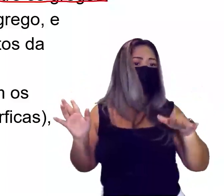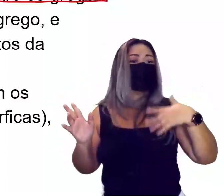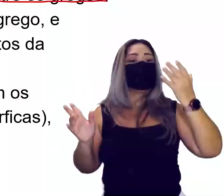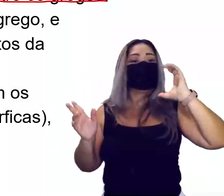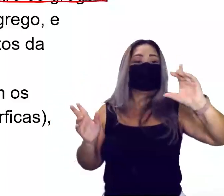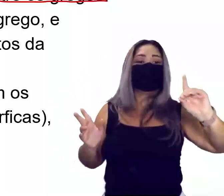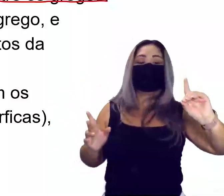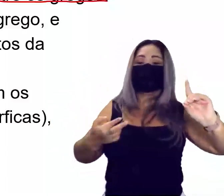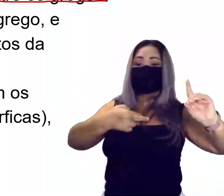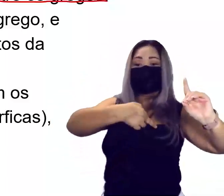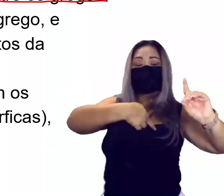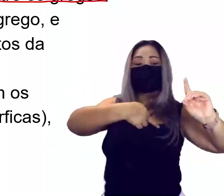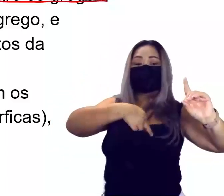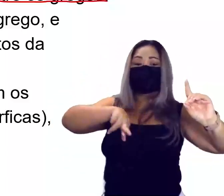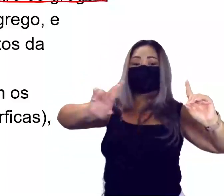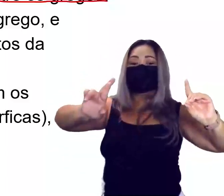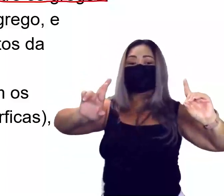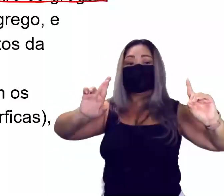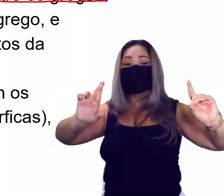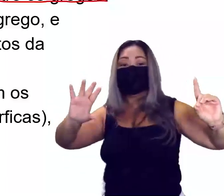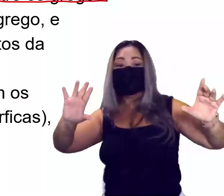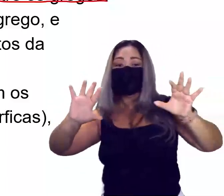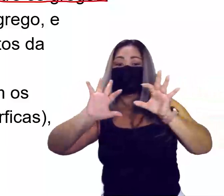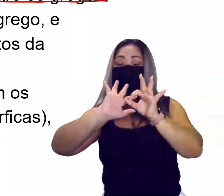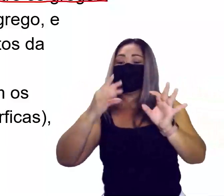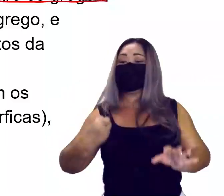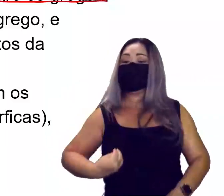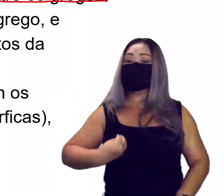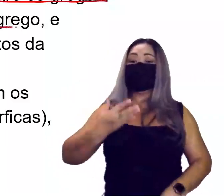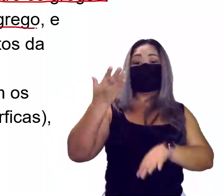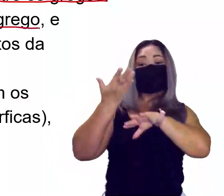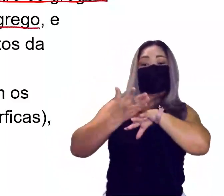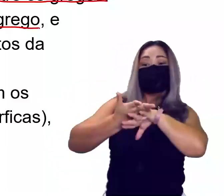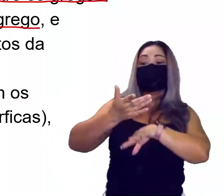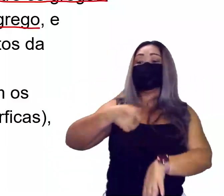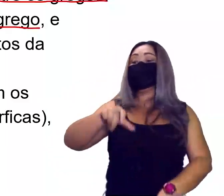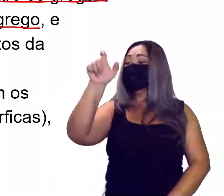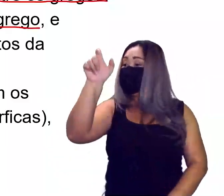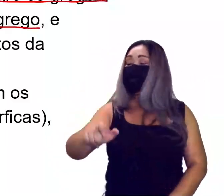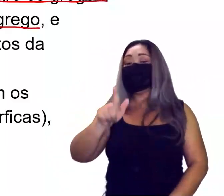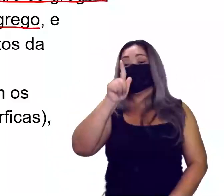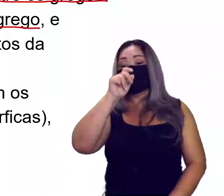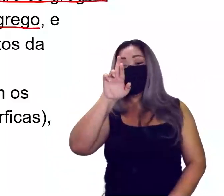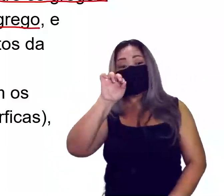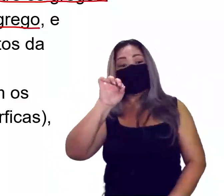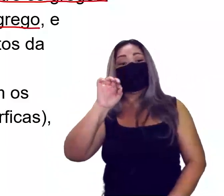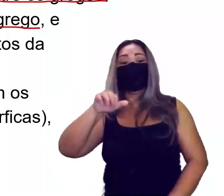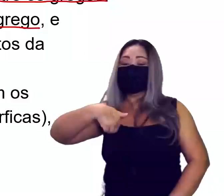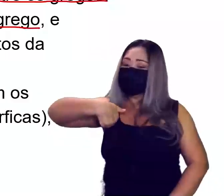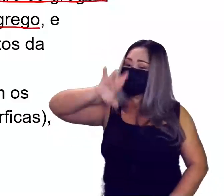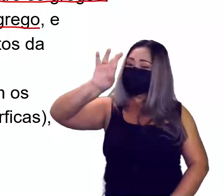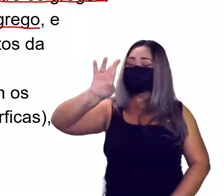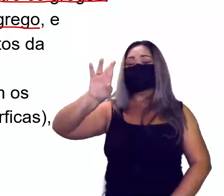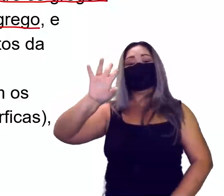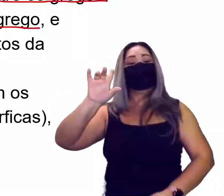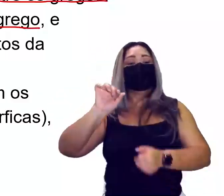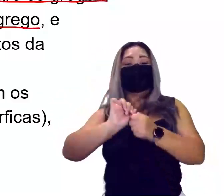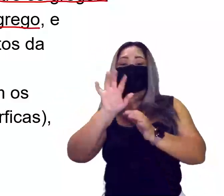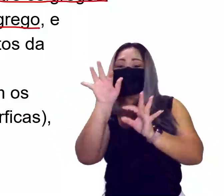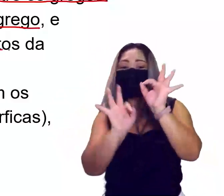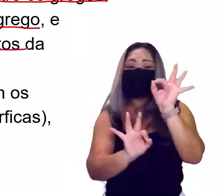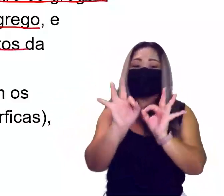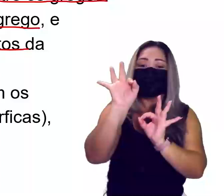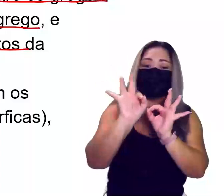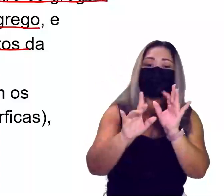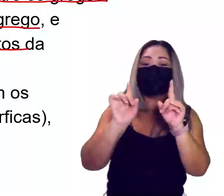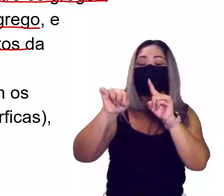Ou a D, a religião está associada à vida prática do grego e transcende o ritual para ordenar